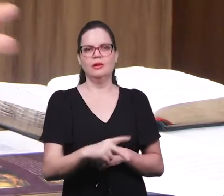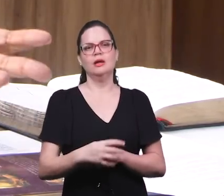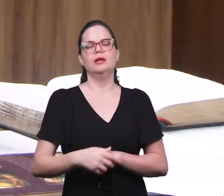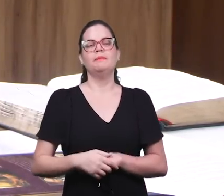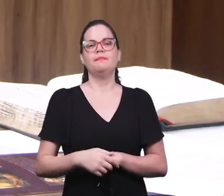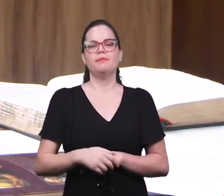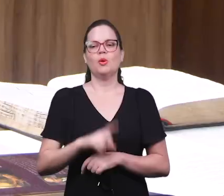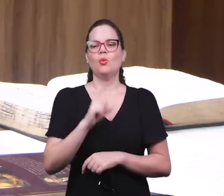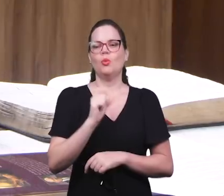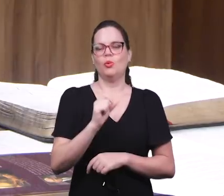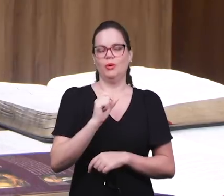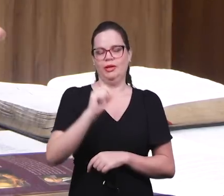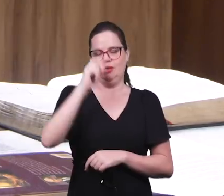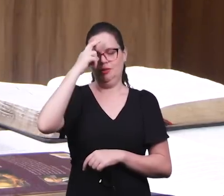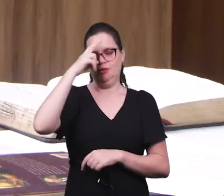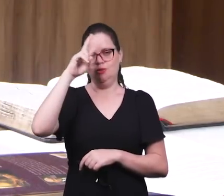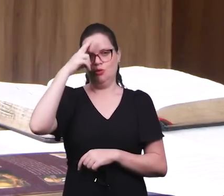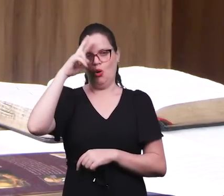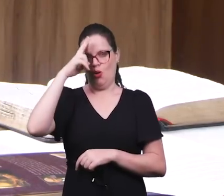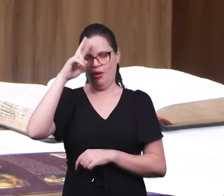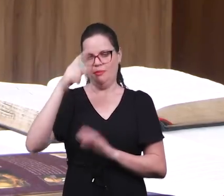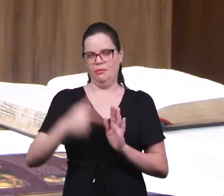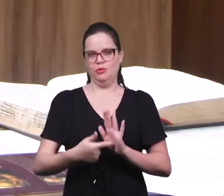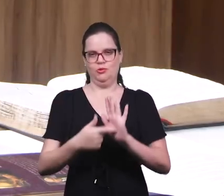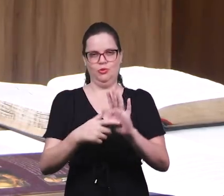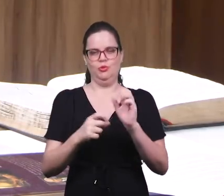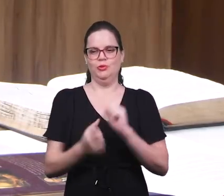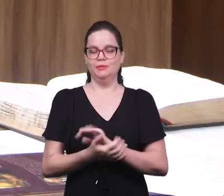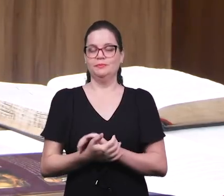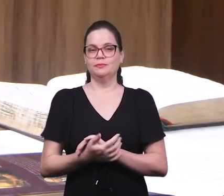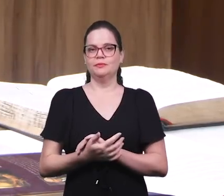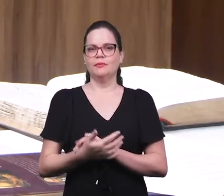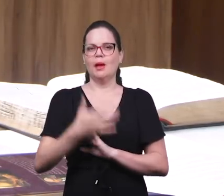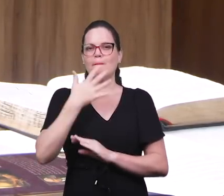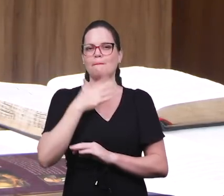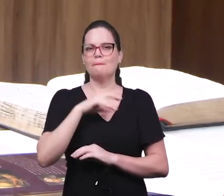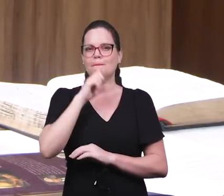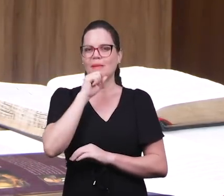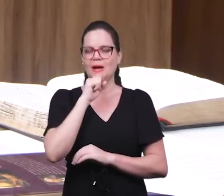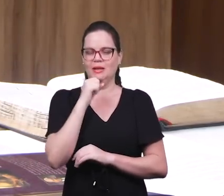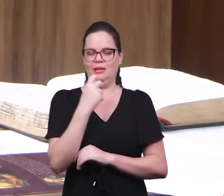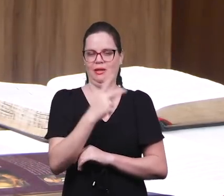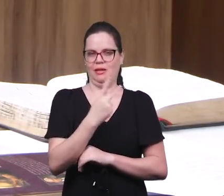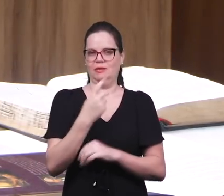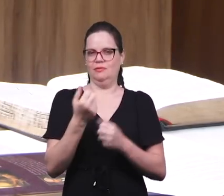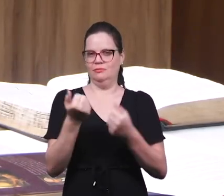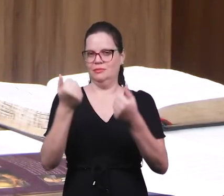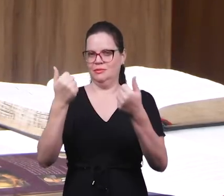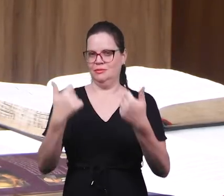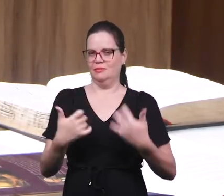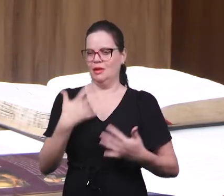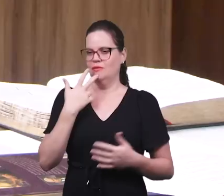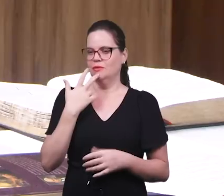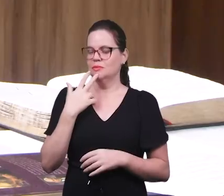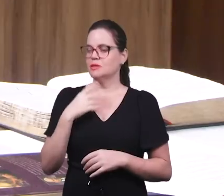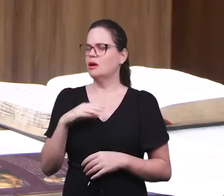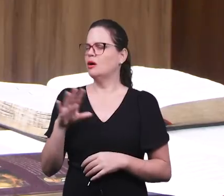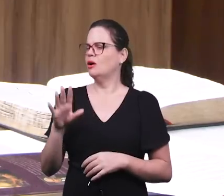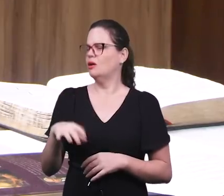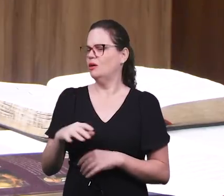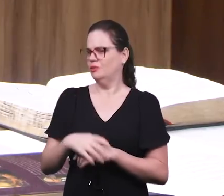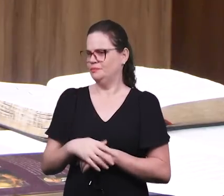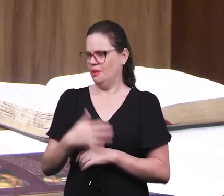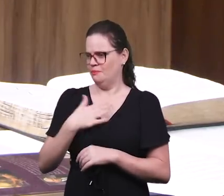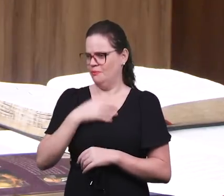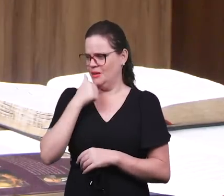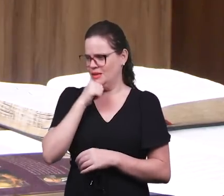o seu pai falou para um amigo dele lá, falou o seguinte, que a Agripina ia ter um filho. Aí alguém, amigo dele, falou, mas a Agripina vai ter